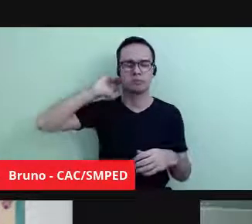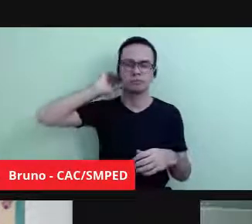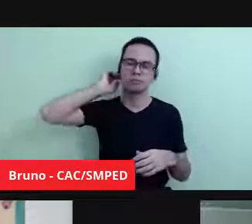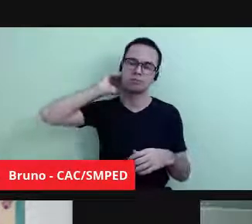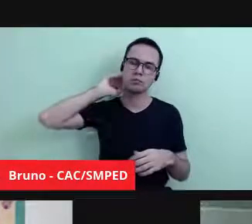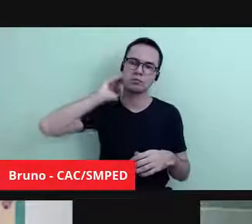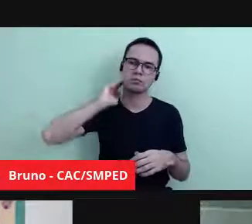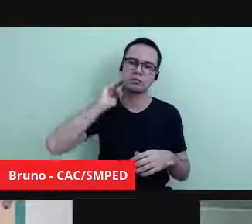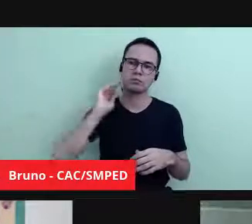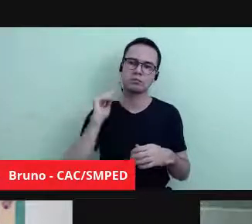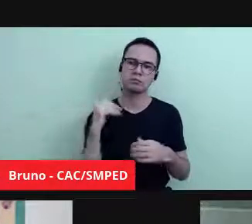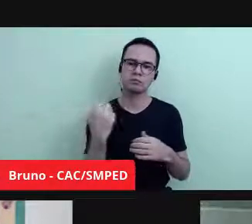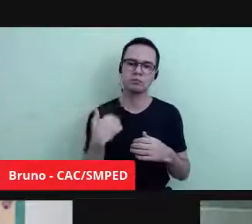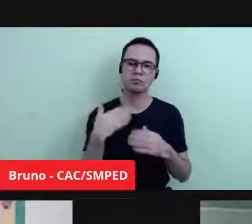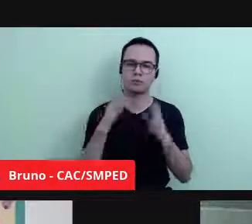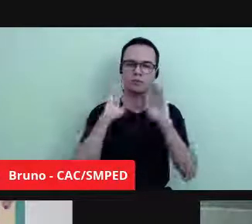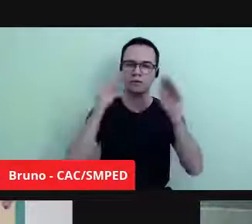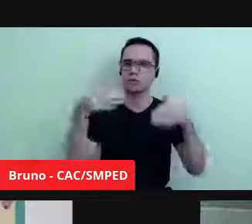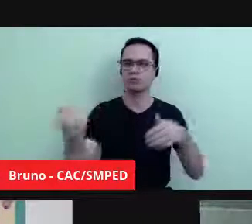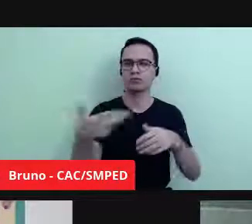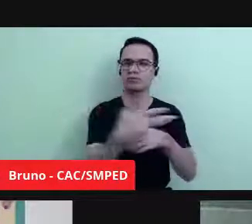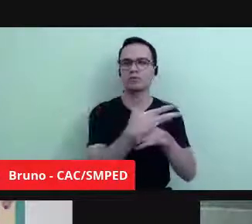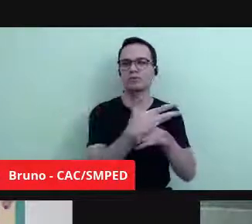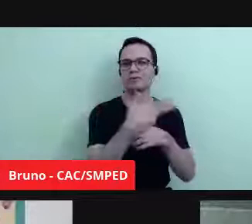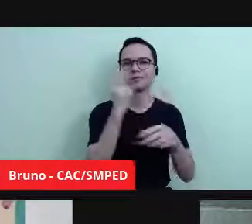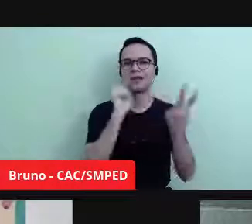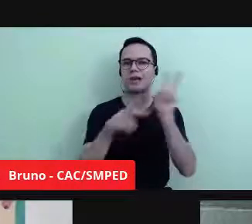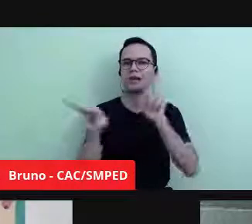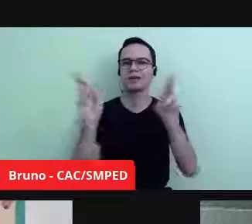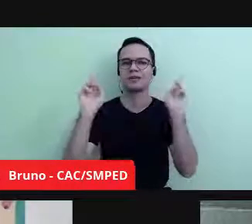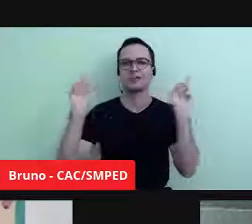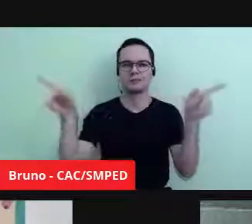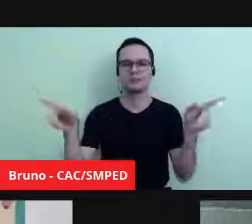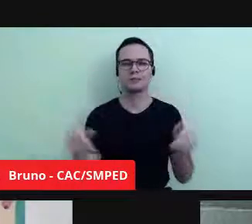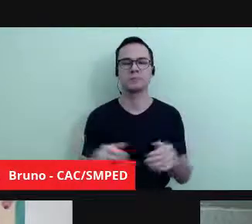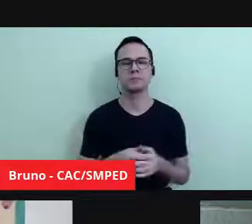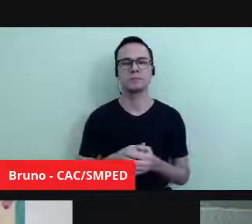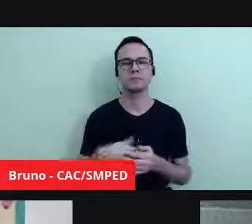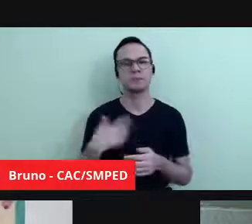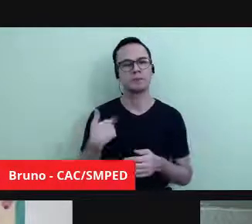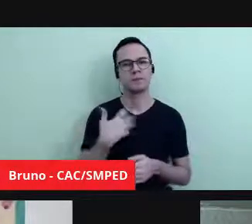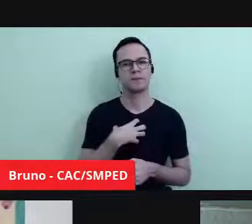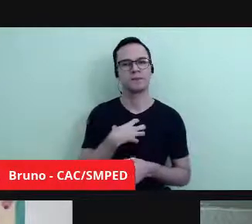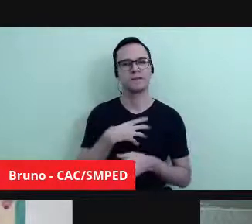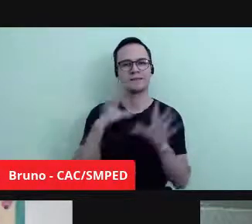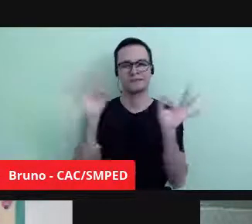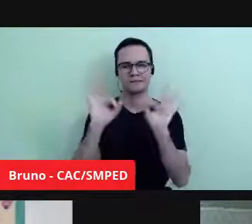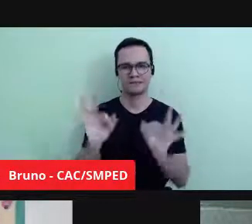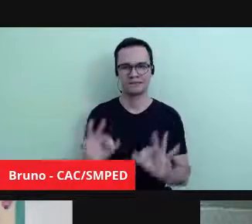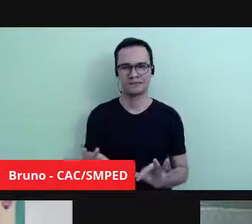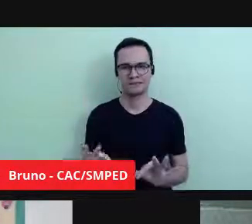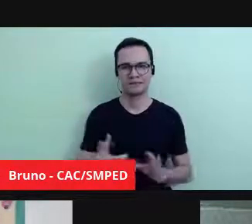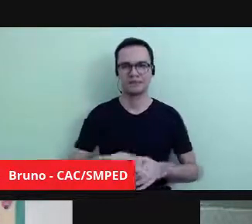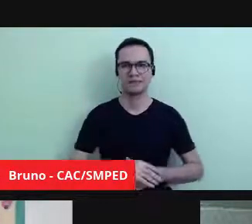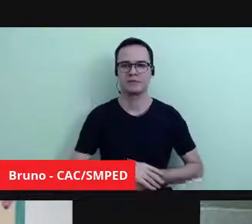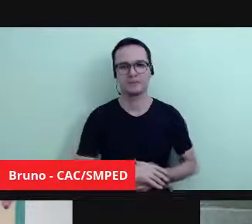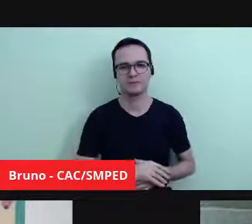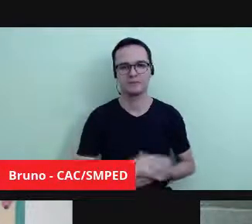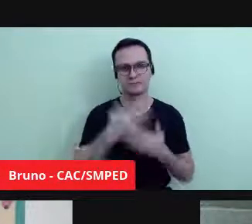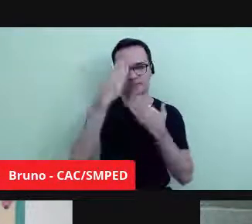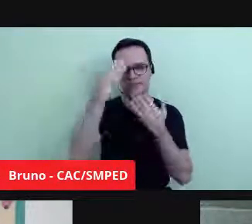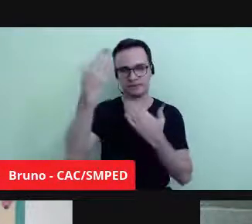um novo redirecionamento mesmo de olhar, assim, né, então eu fico muito feliz de estar aqui. Agradeço